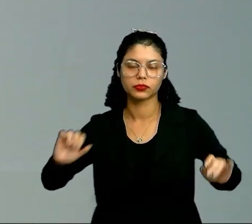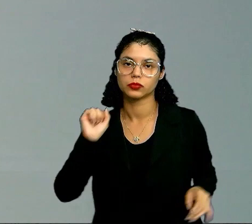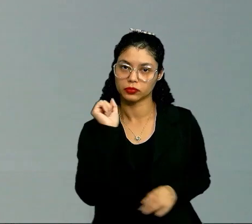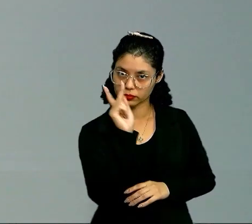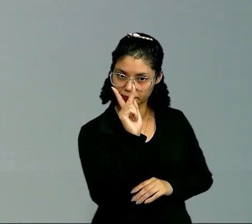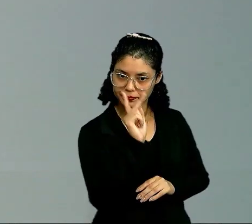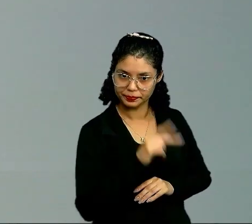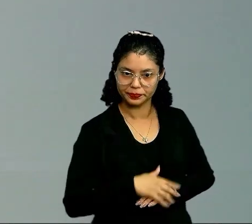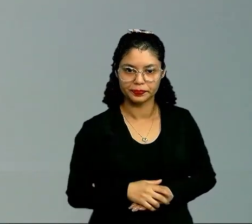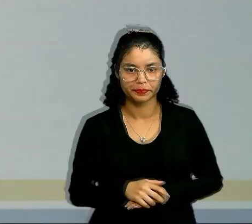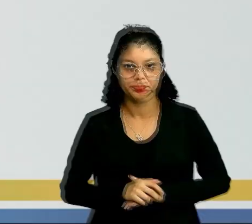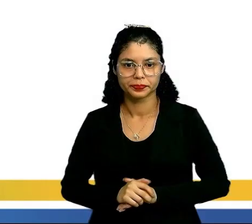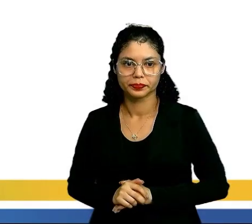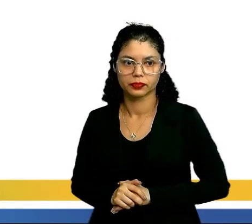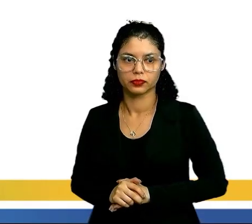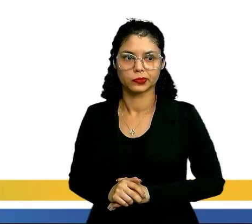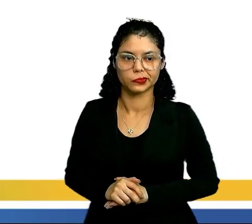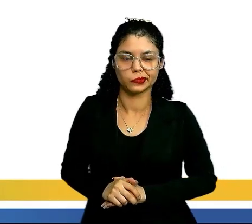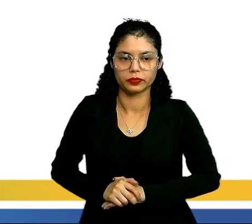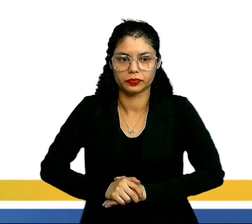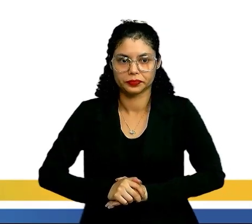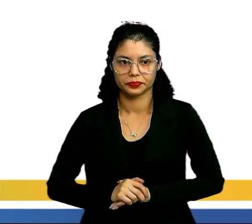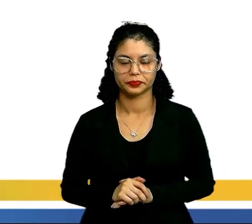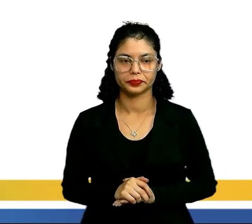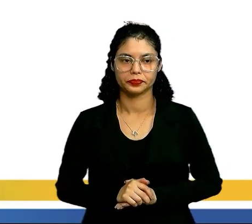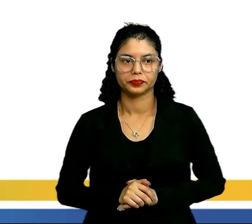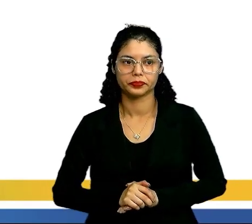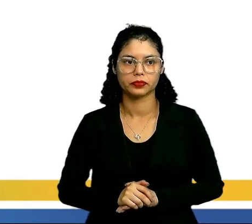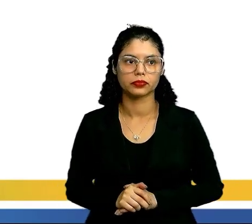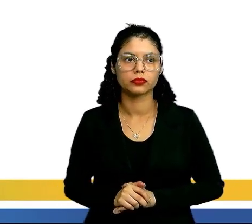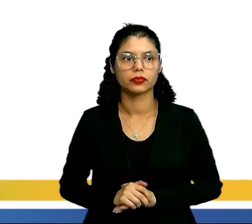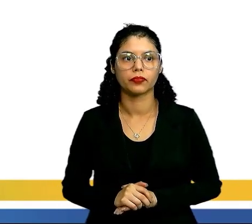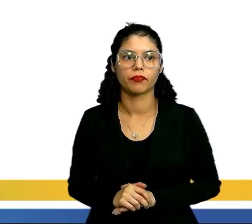separados. Mas diz o seguinte, a questão,